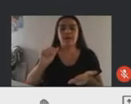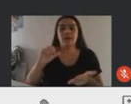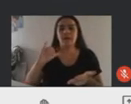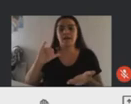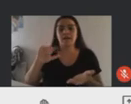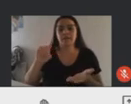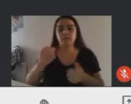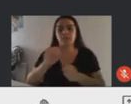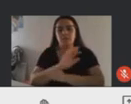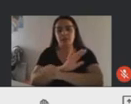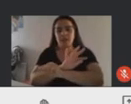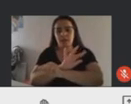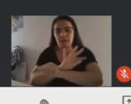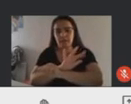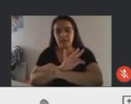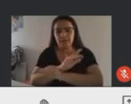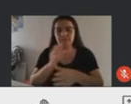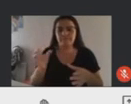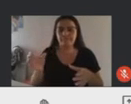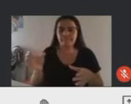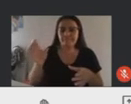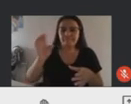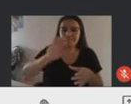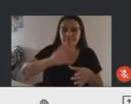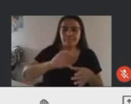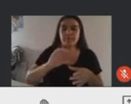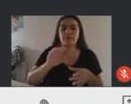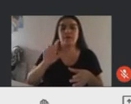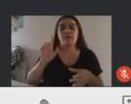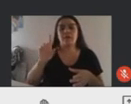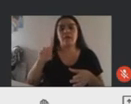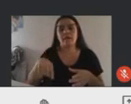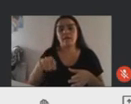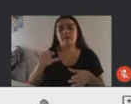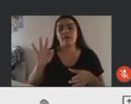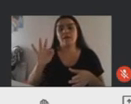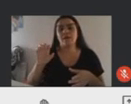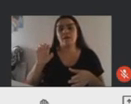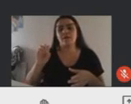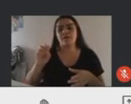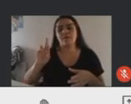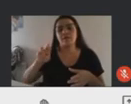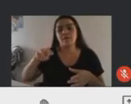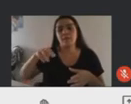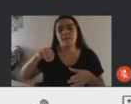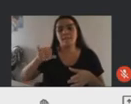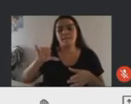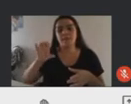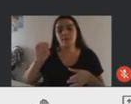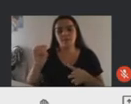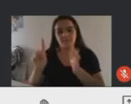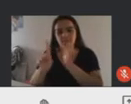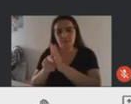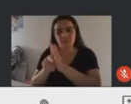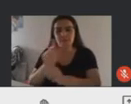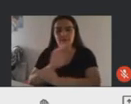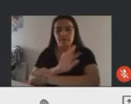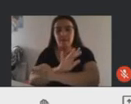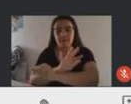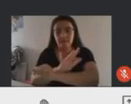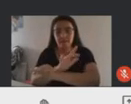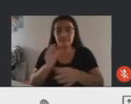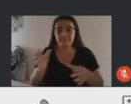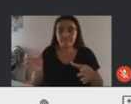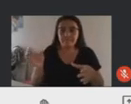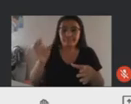peso molecular, normalmente é o ácido fórmico, tá? O que acontece? O ácido fórmico na radiação ultravioleta, ele